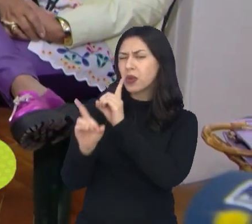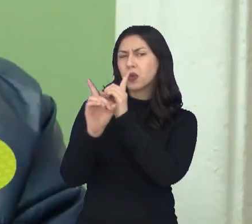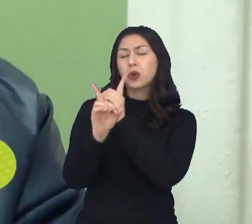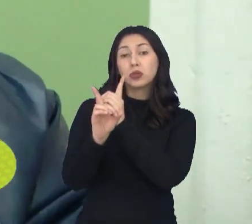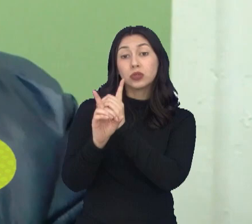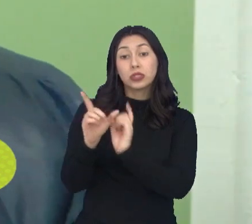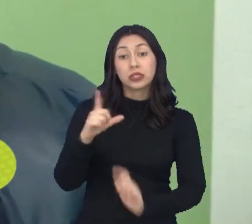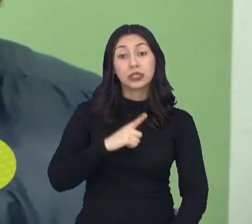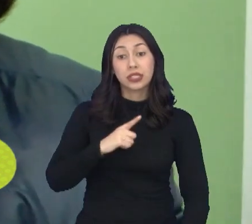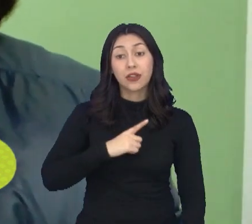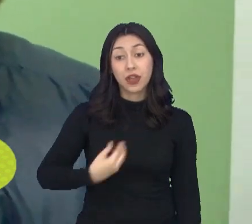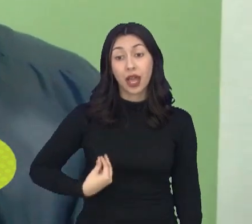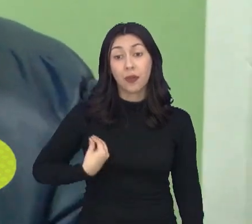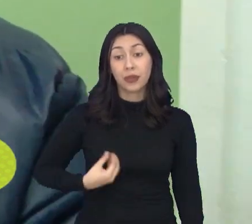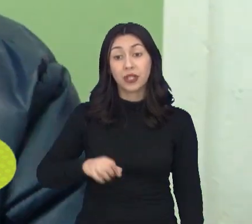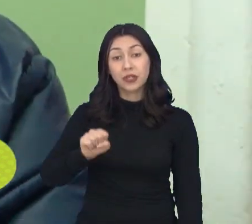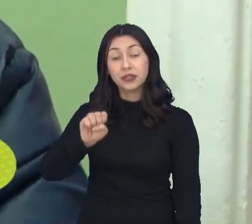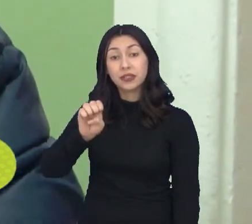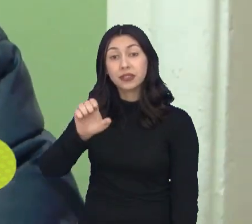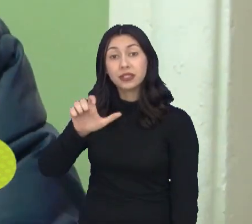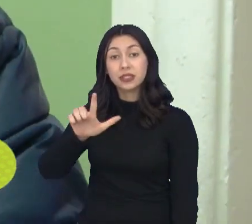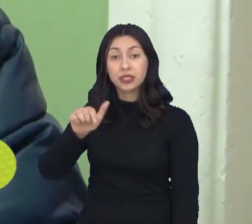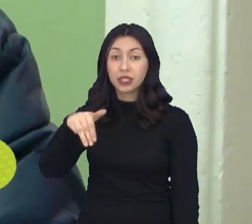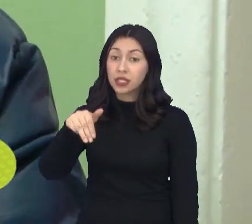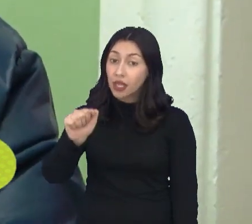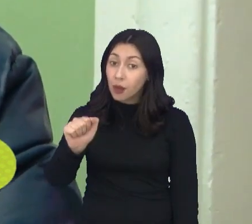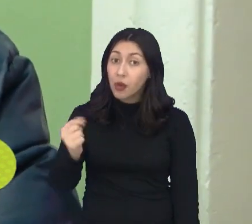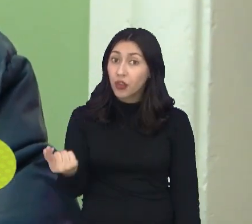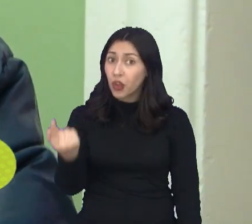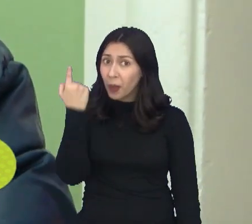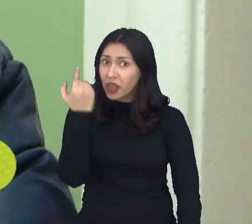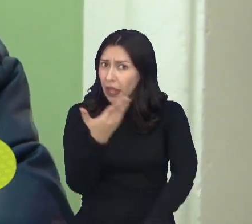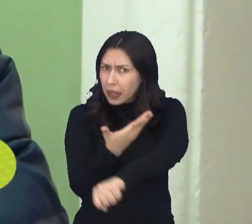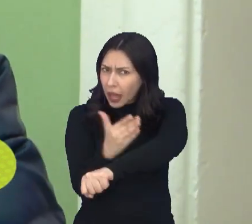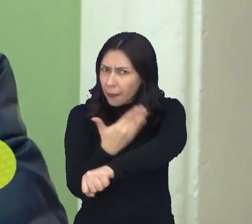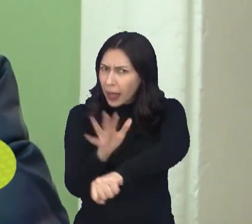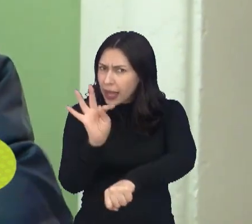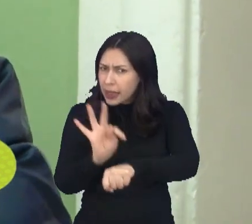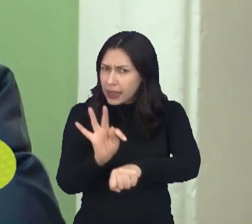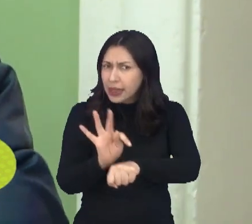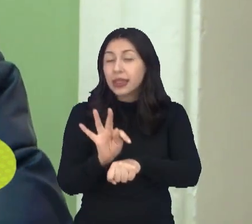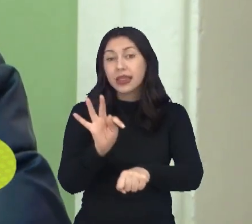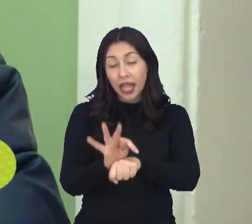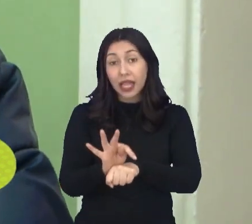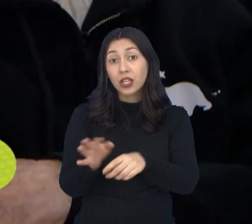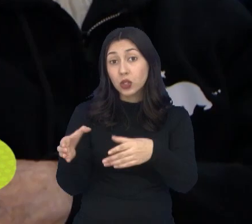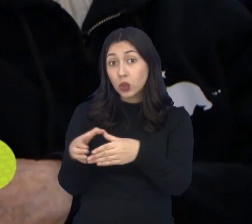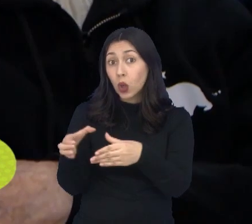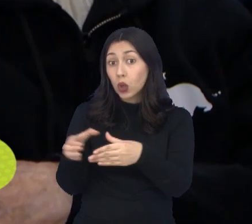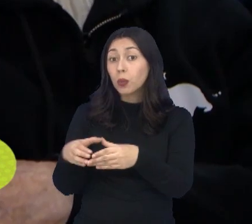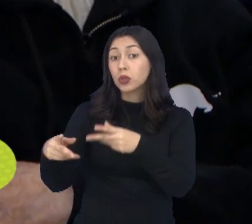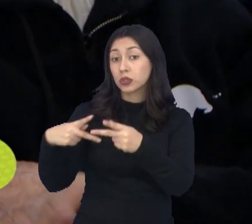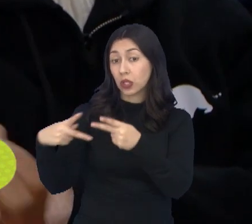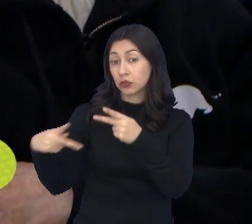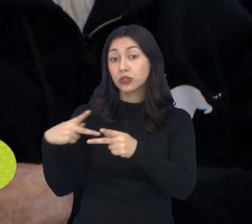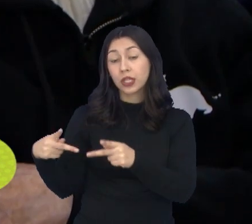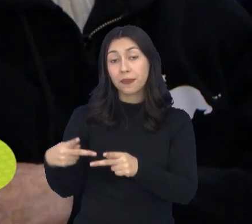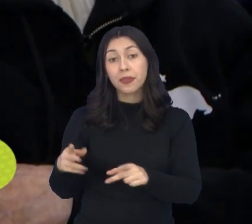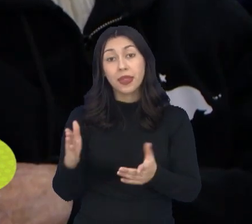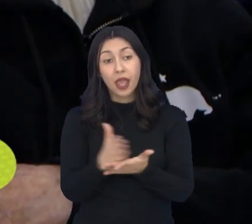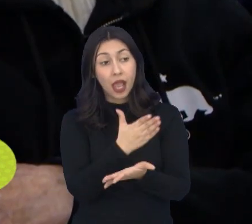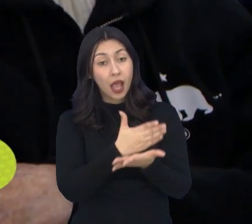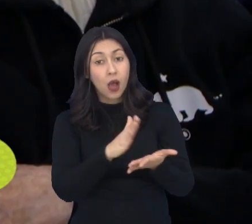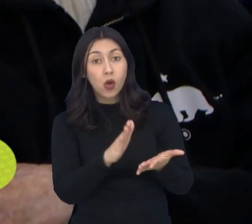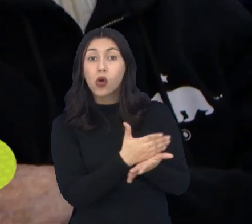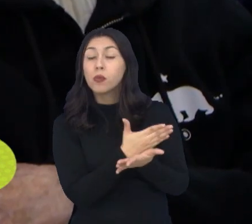contou com a presença da Selma Profício, que foi treinadora do Raio de Sol e da seleção joseense, além de algumas atletas